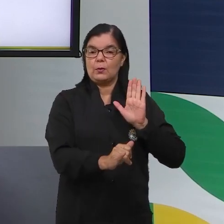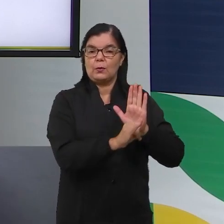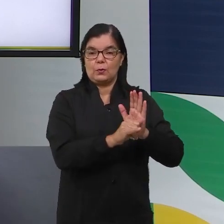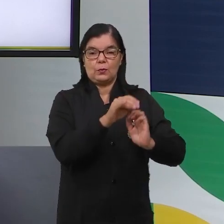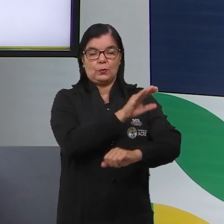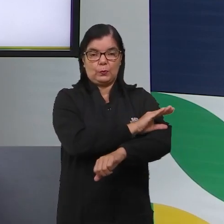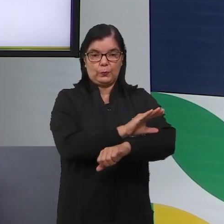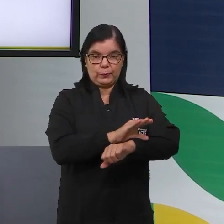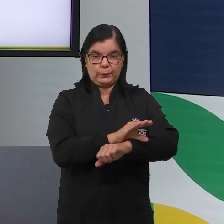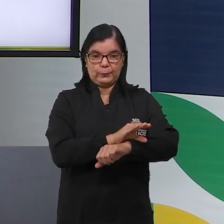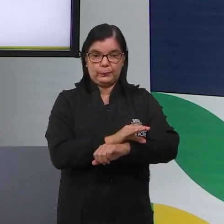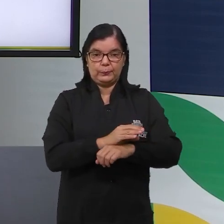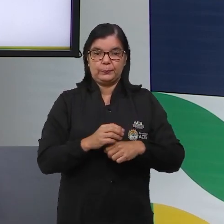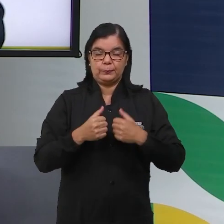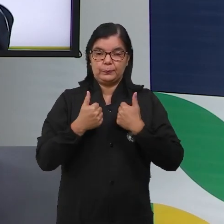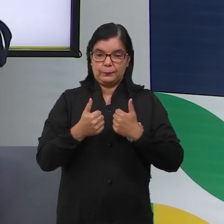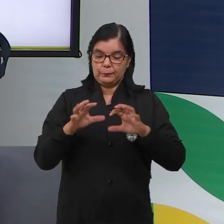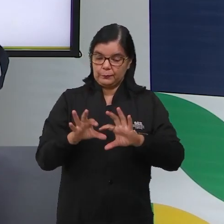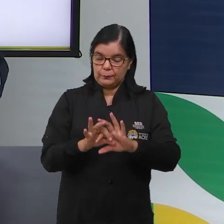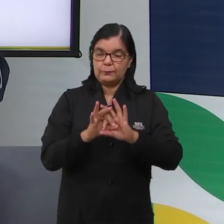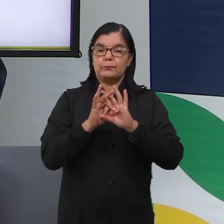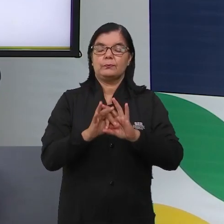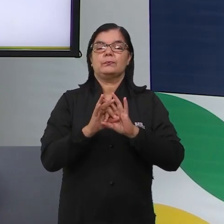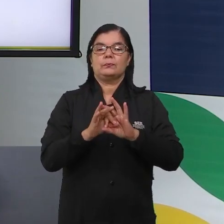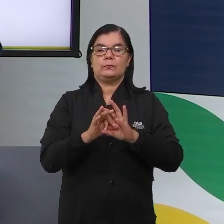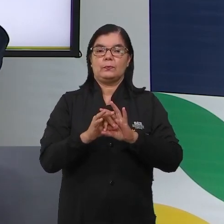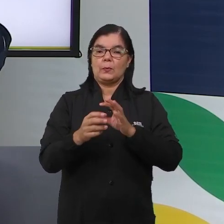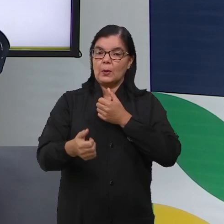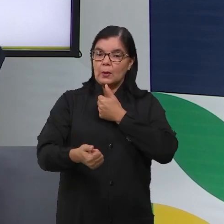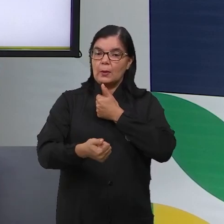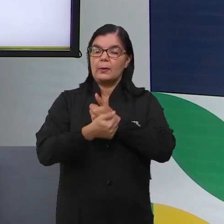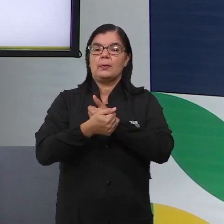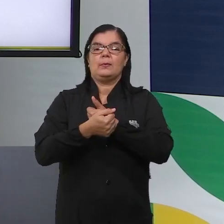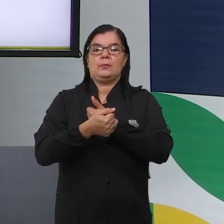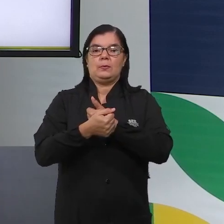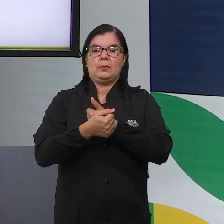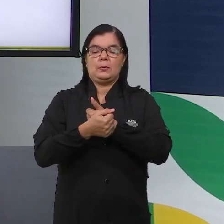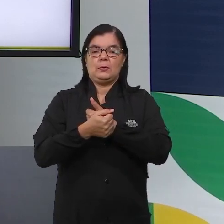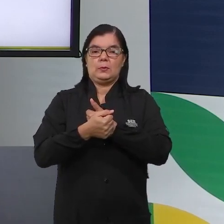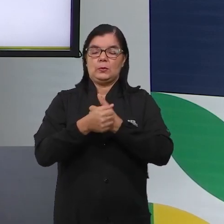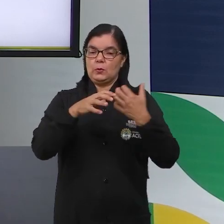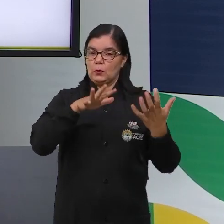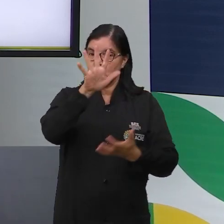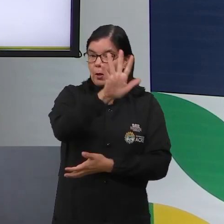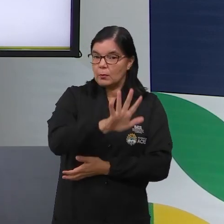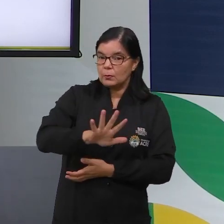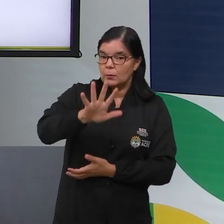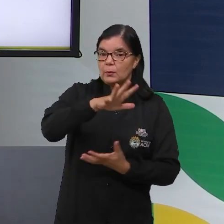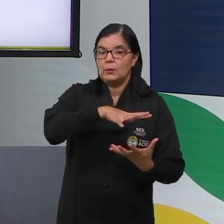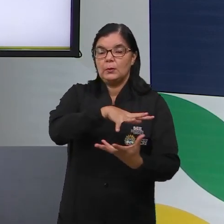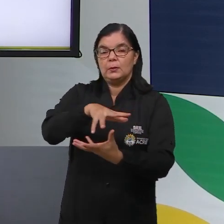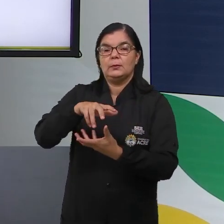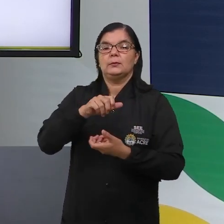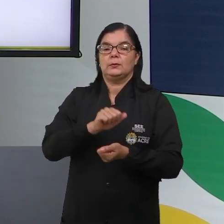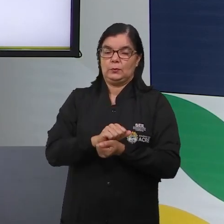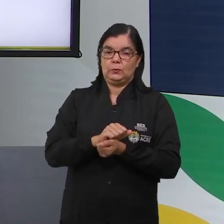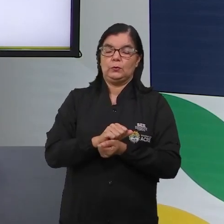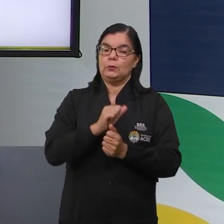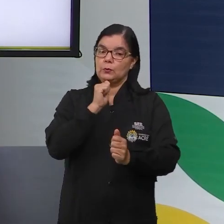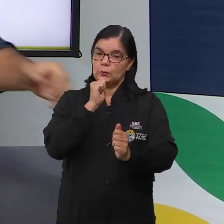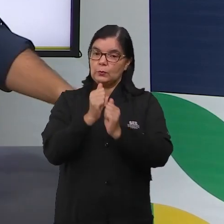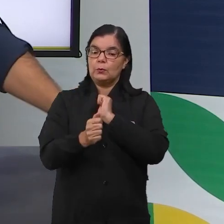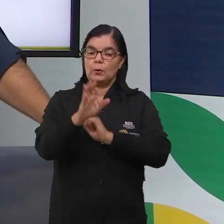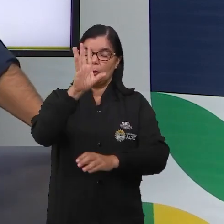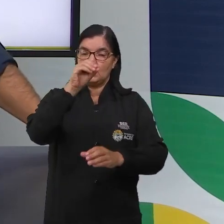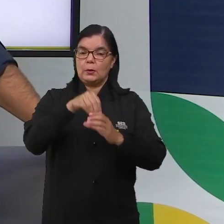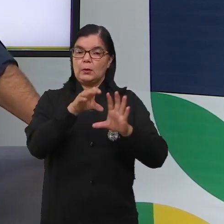identidade cultural. Ambas buscando aproximar essa universalização e integração dos esportes